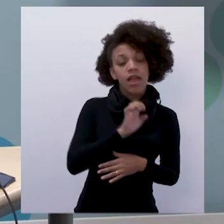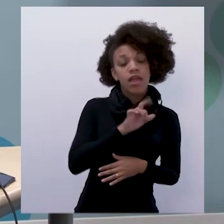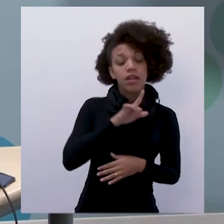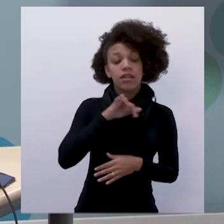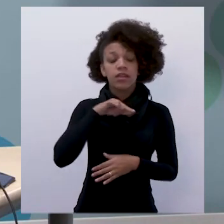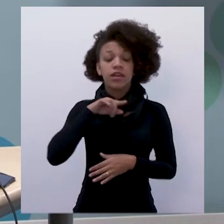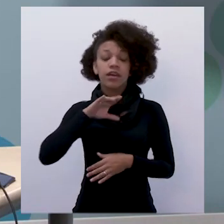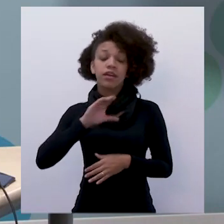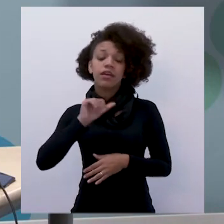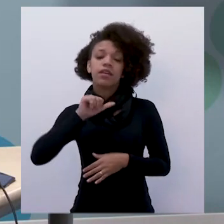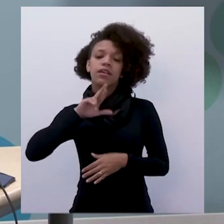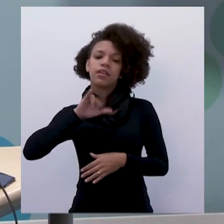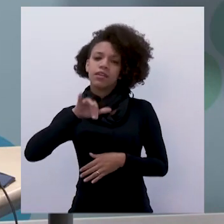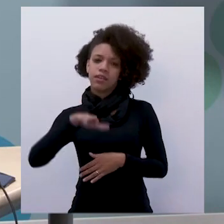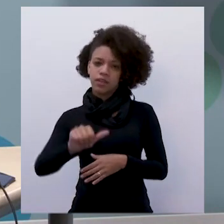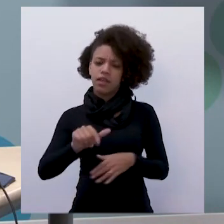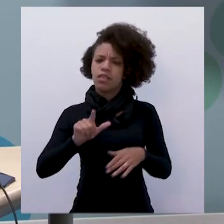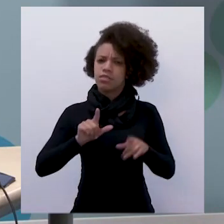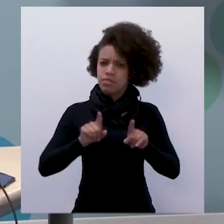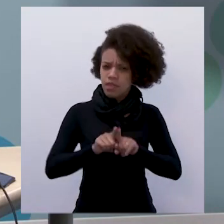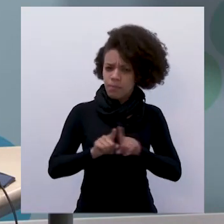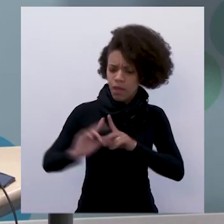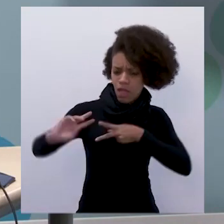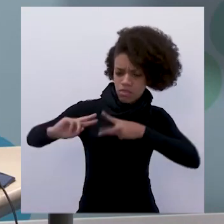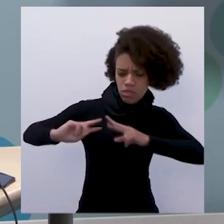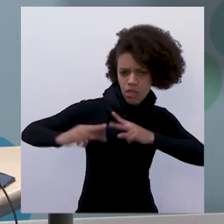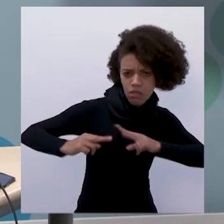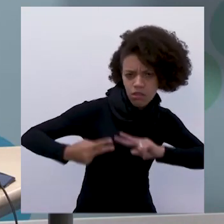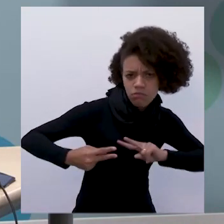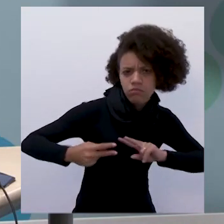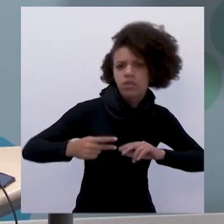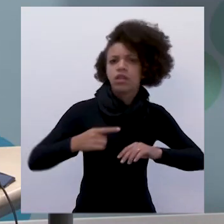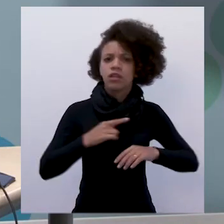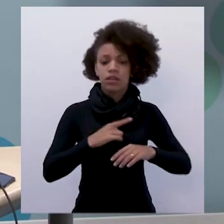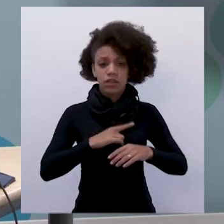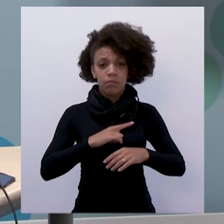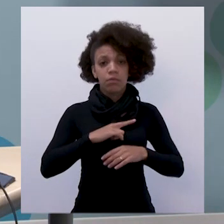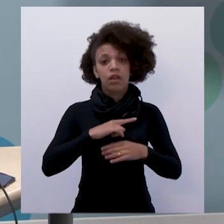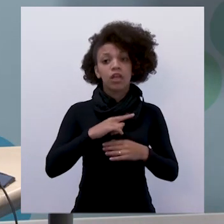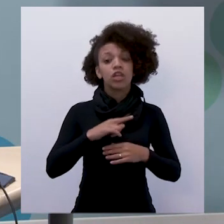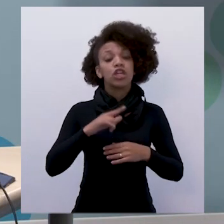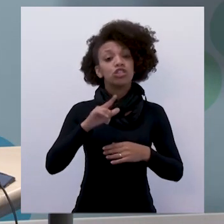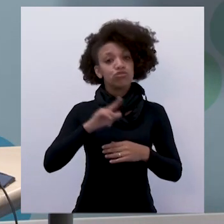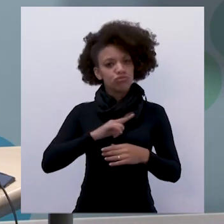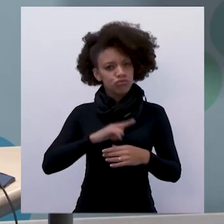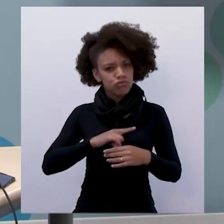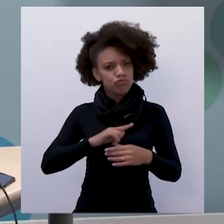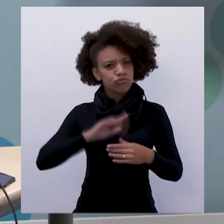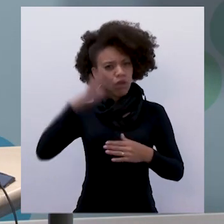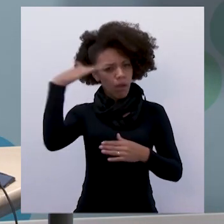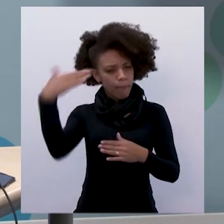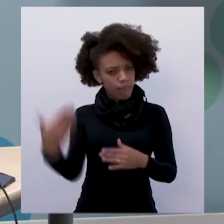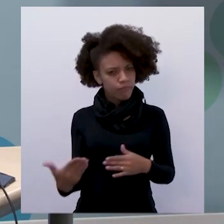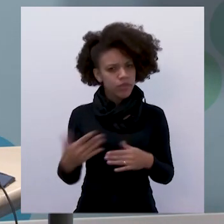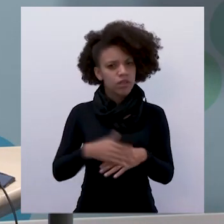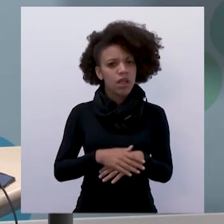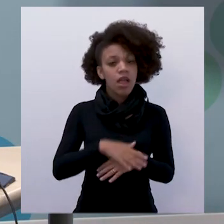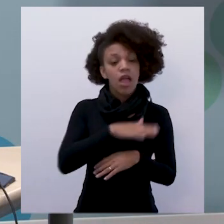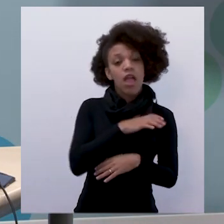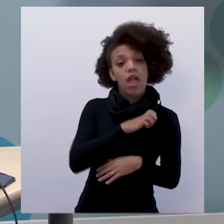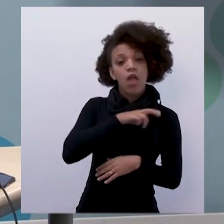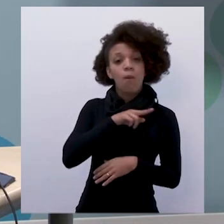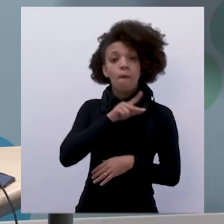também os descendentes dos povos fundadores de Atenas, que eram os jônios, tinham esses privilégios, né, os chamados